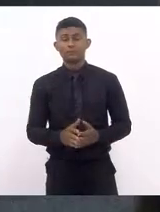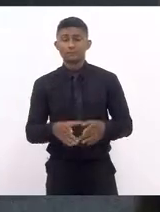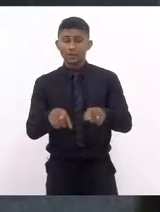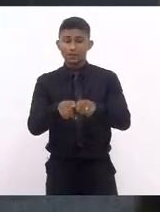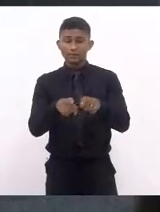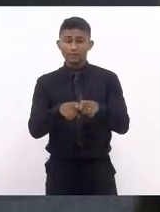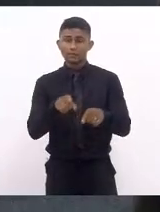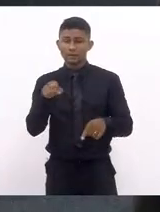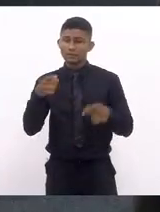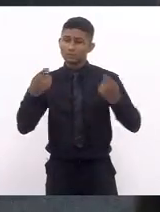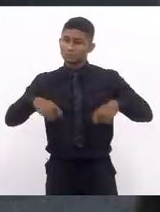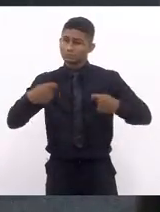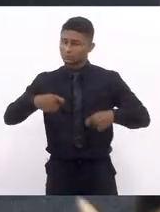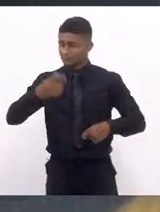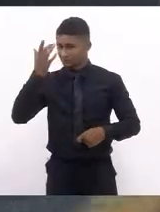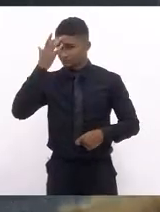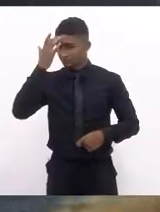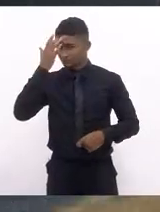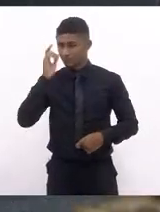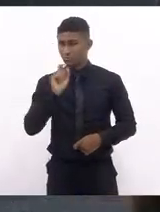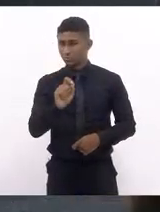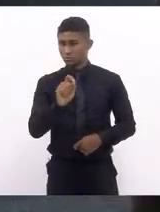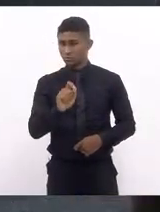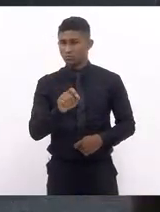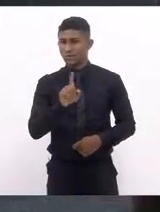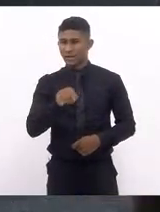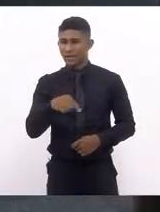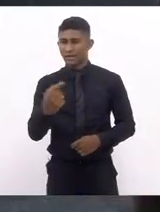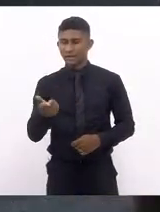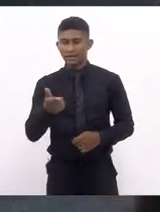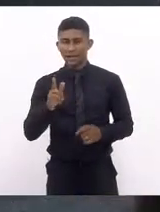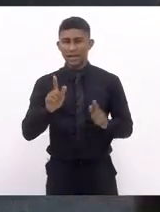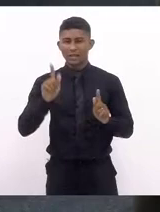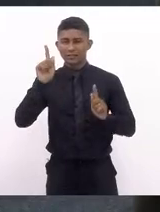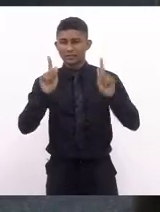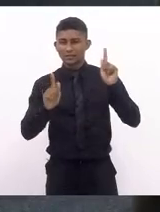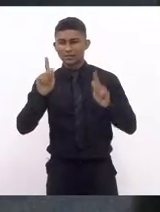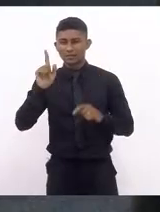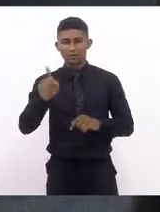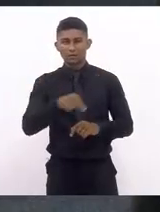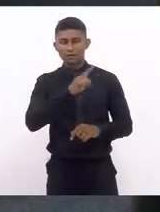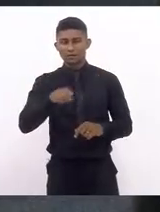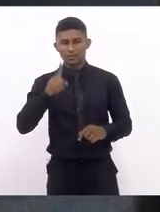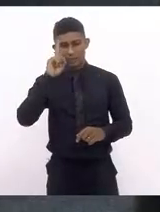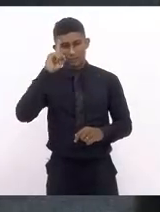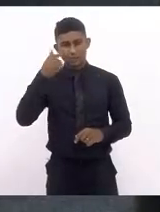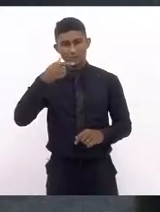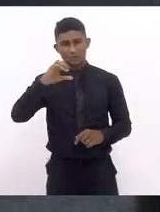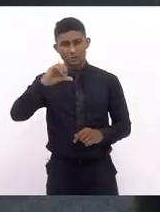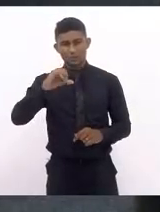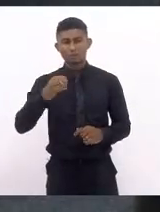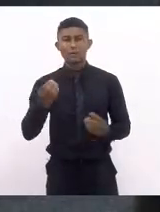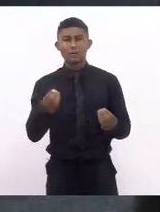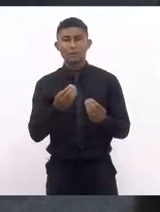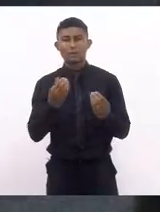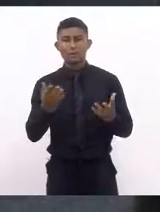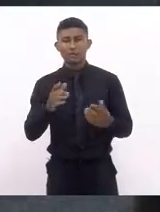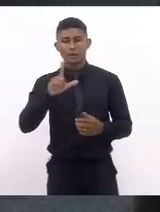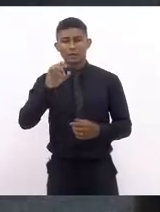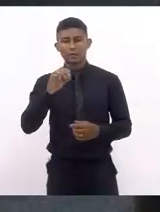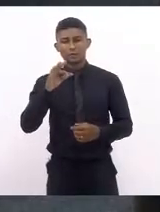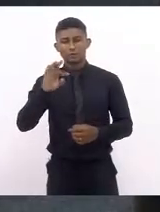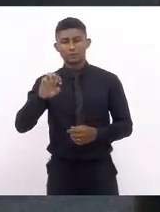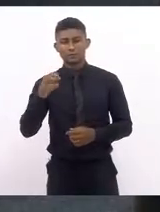botar a mão na consciência e cancelar licitação do dia 29 para que o lote